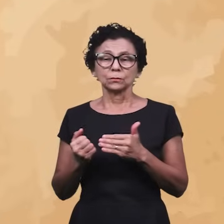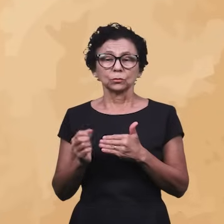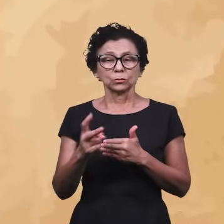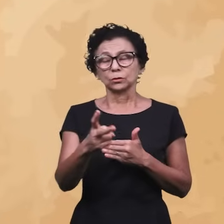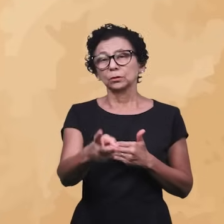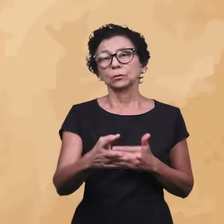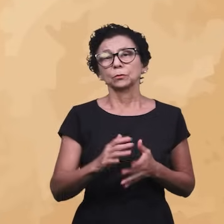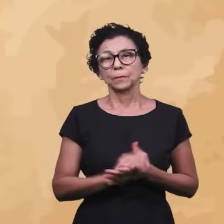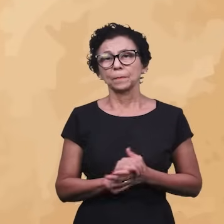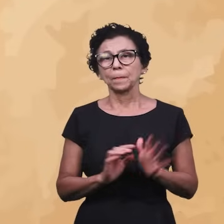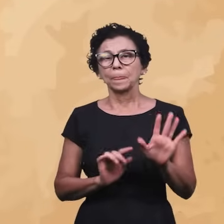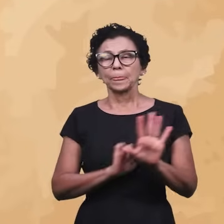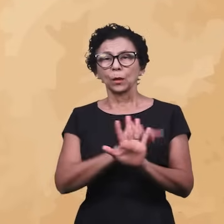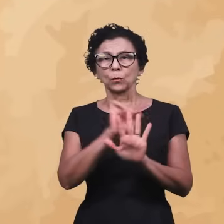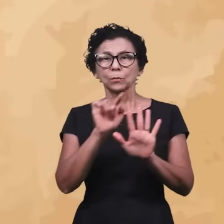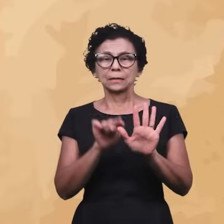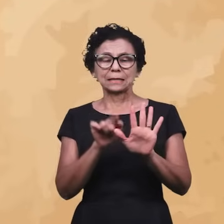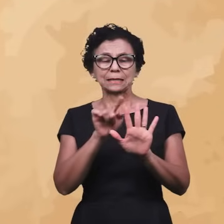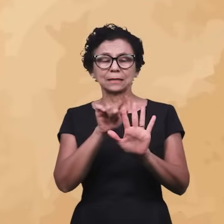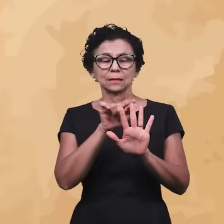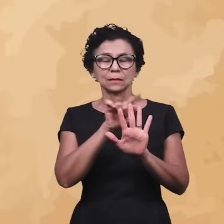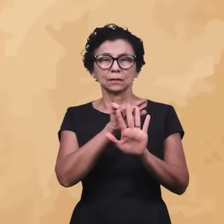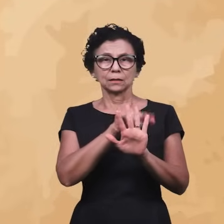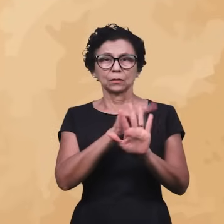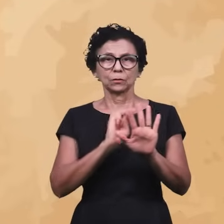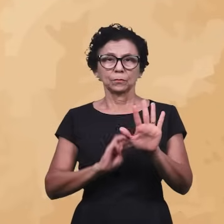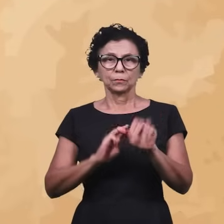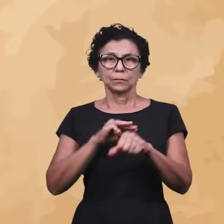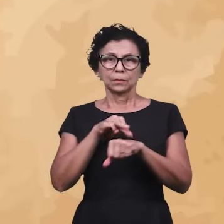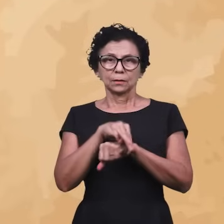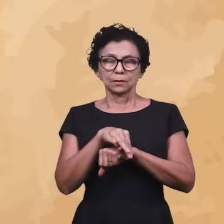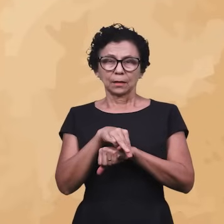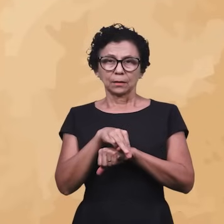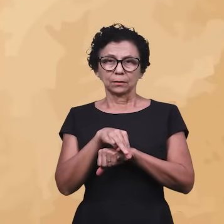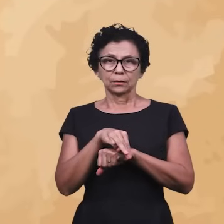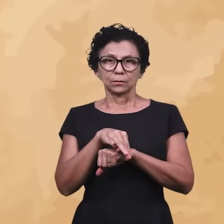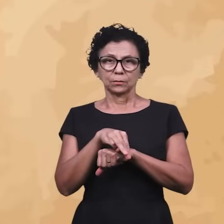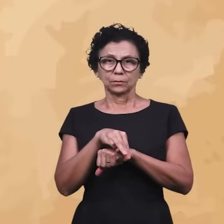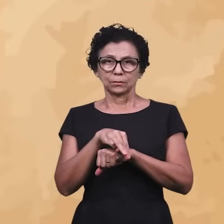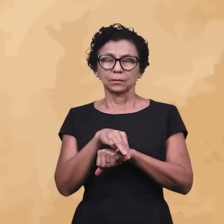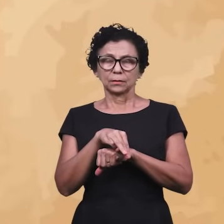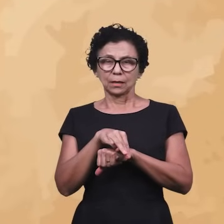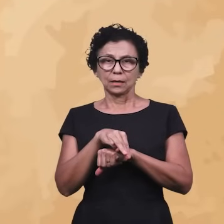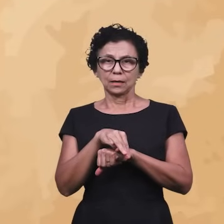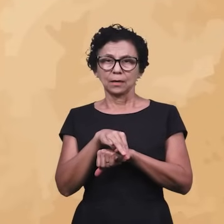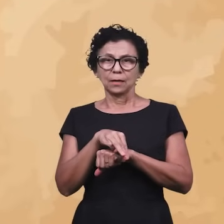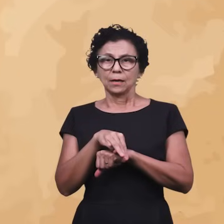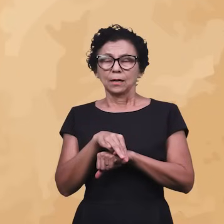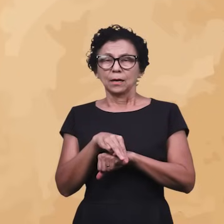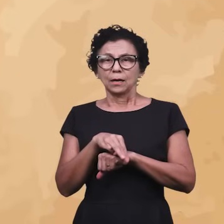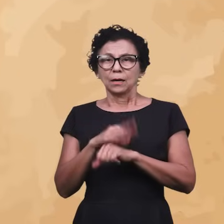ministérios descritos pelo apóstolo Paulo na igreja de Éfeso,